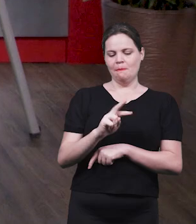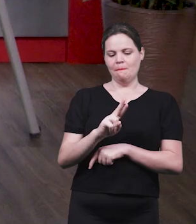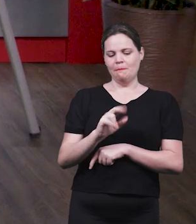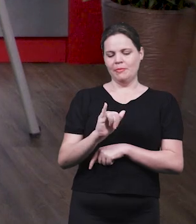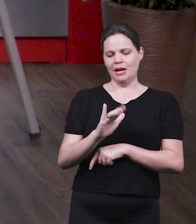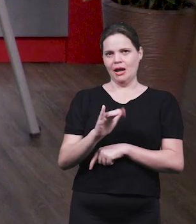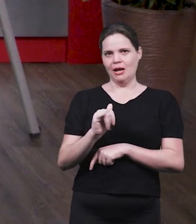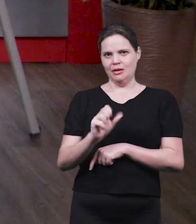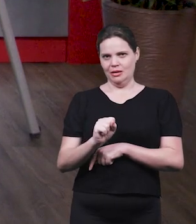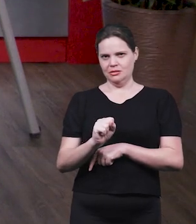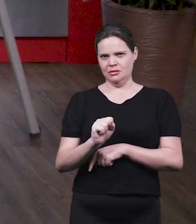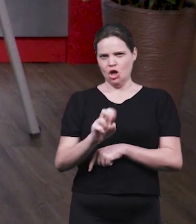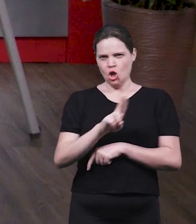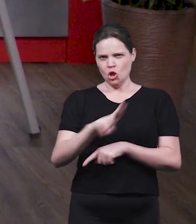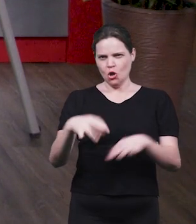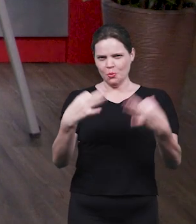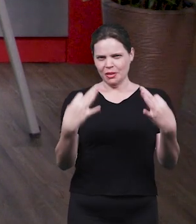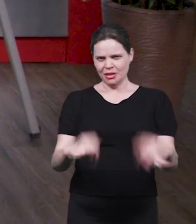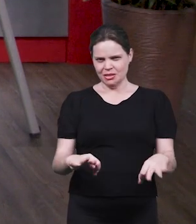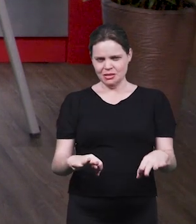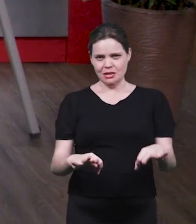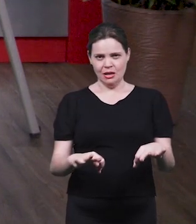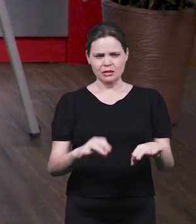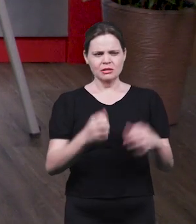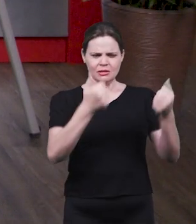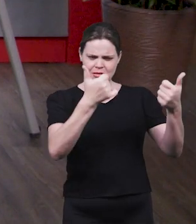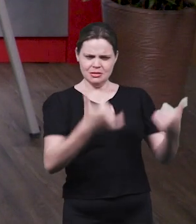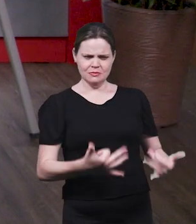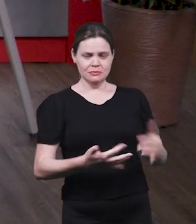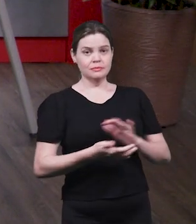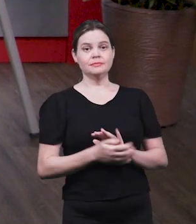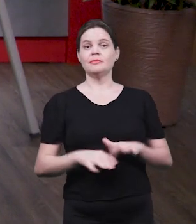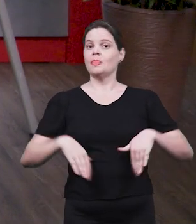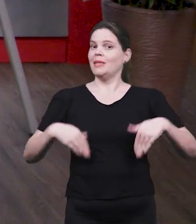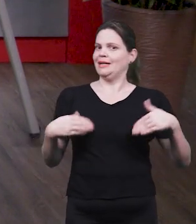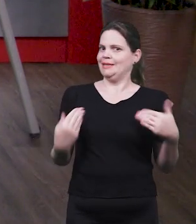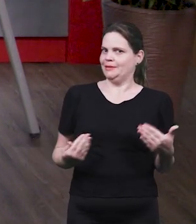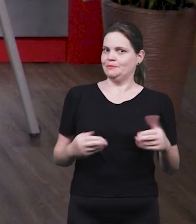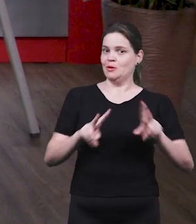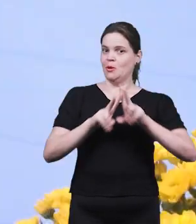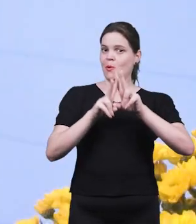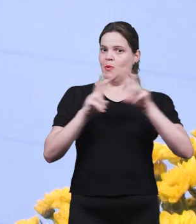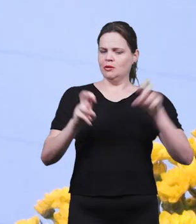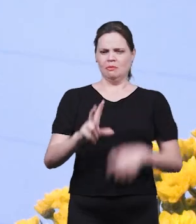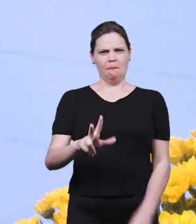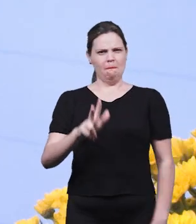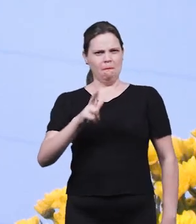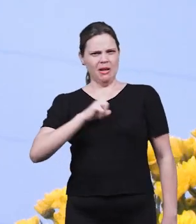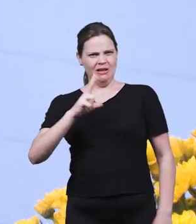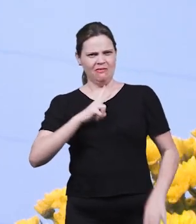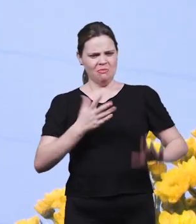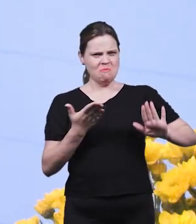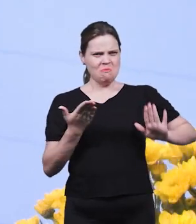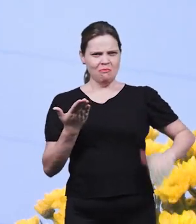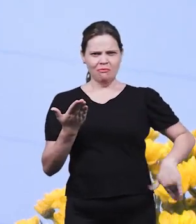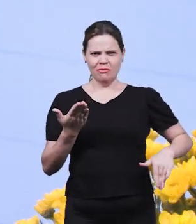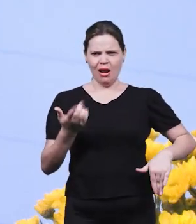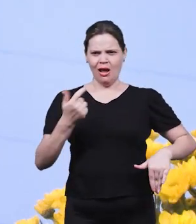da privatização das praias, na verdade, é uma narrativa, é uma